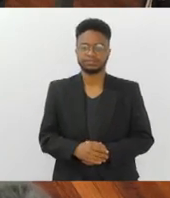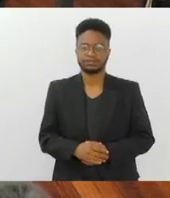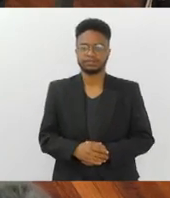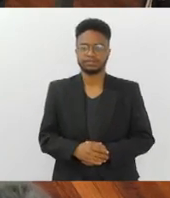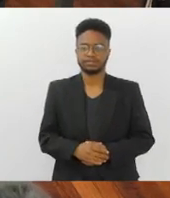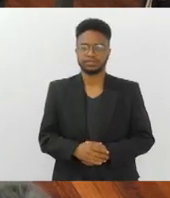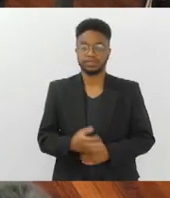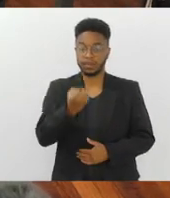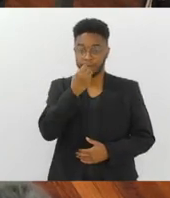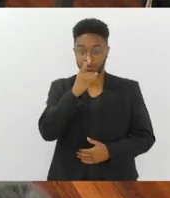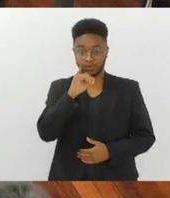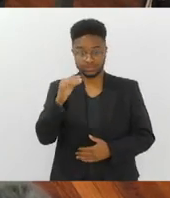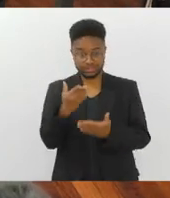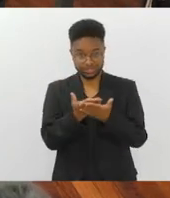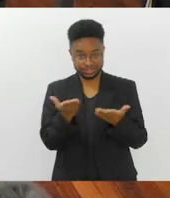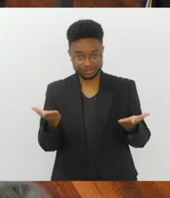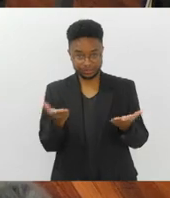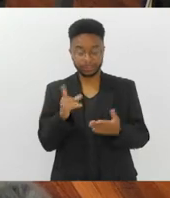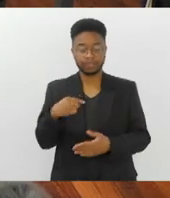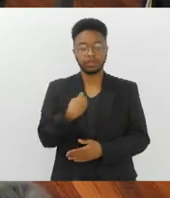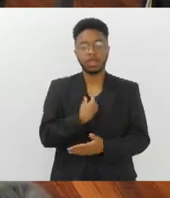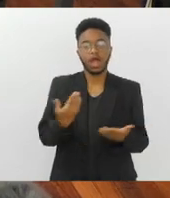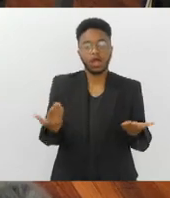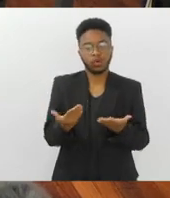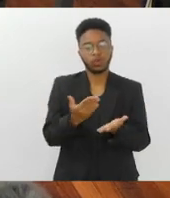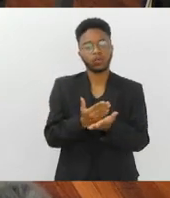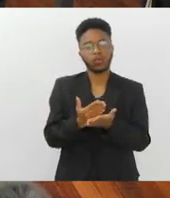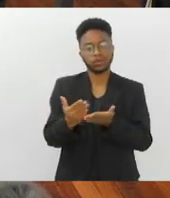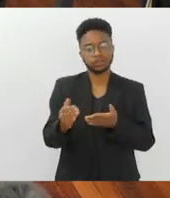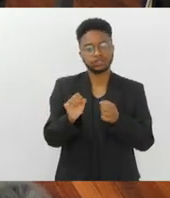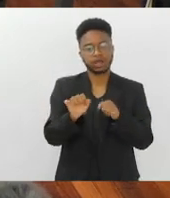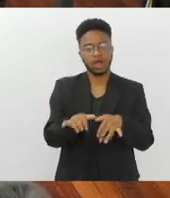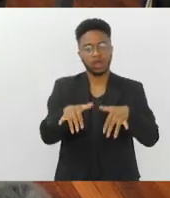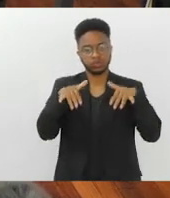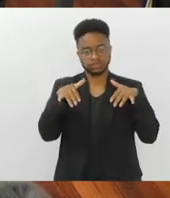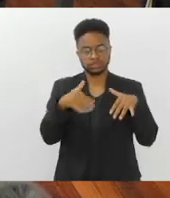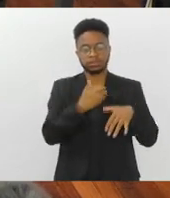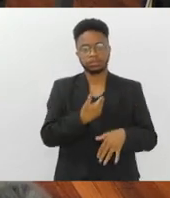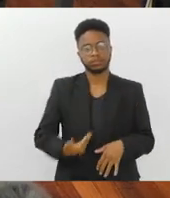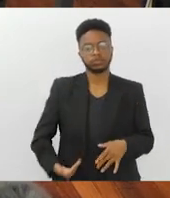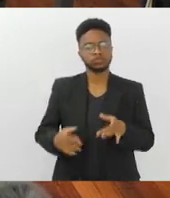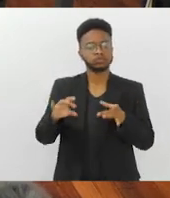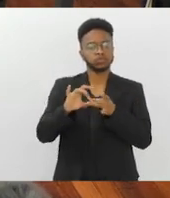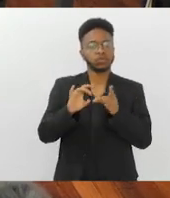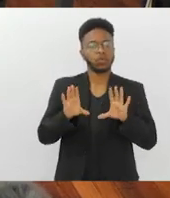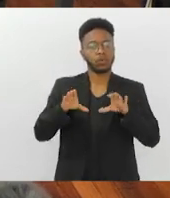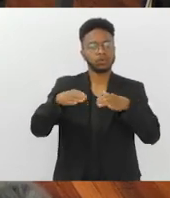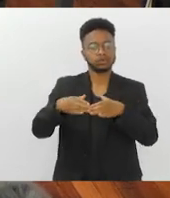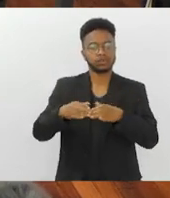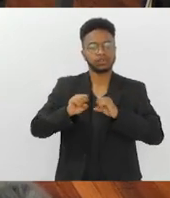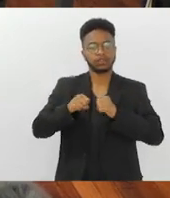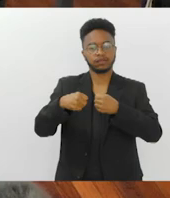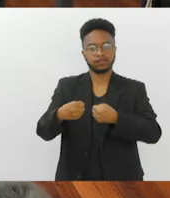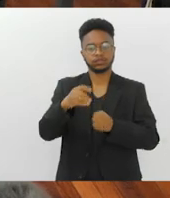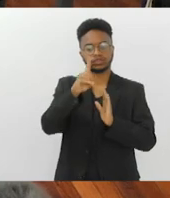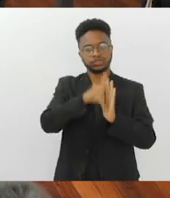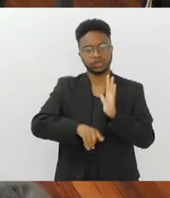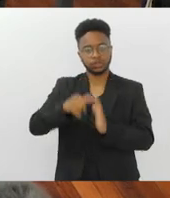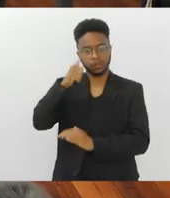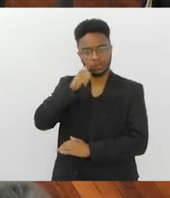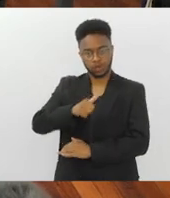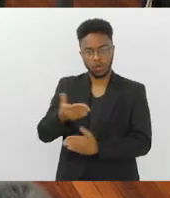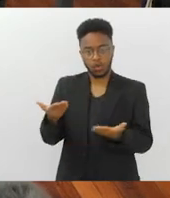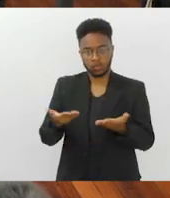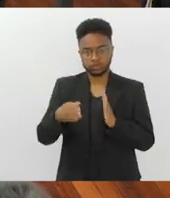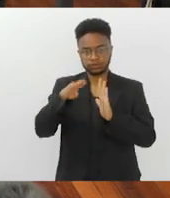Bom dia. Iniciamos aqui mais uma audiência pública pela Comissão de Defesa dos Direitos da Mulher. A pauta que nos